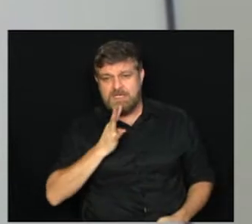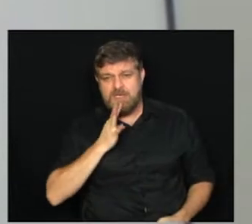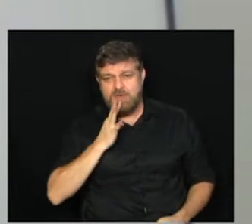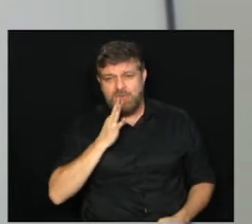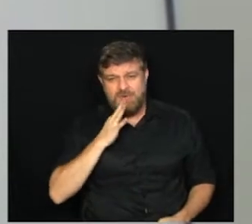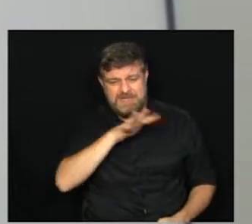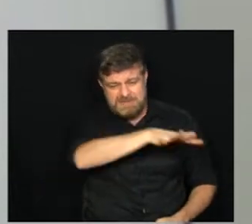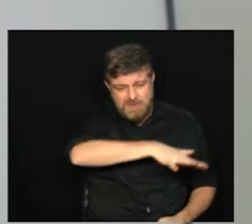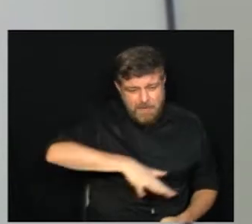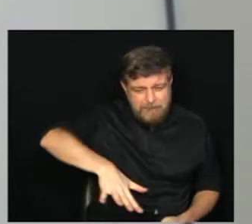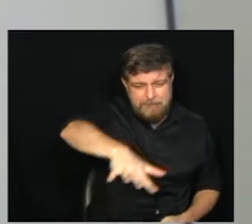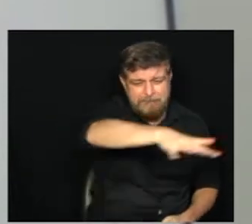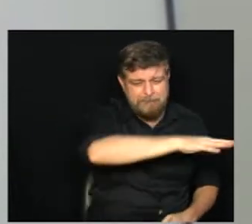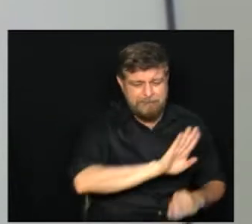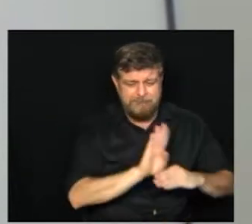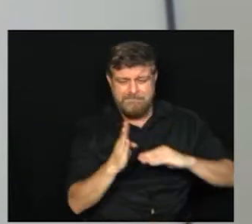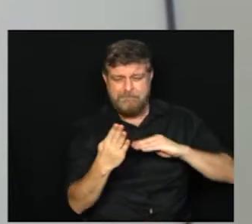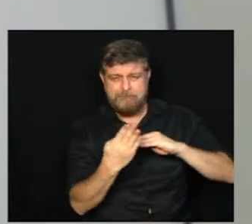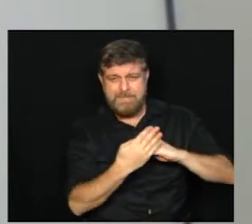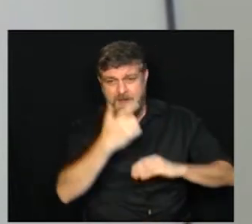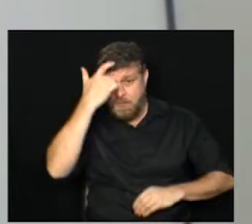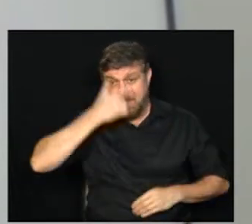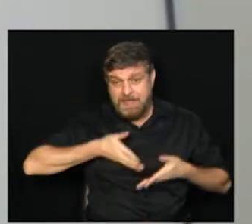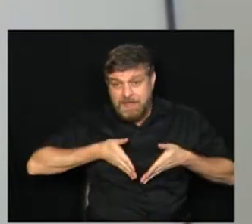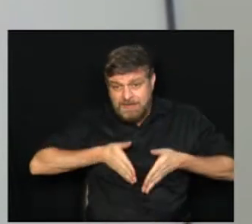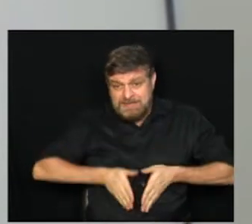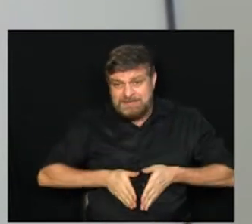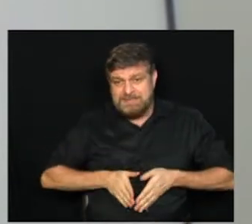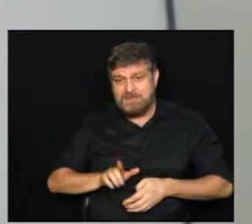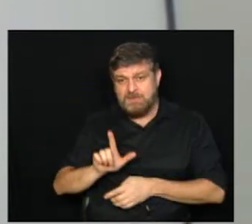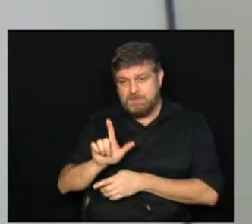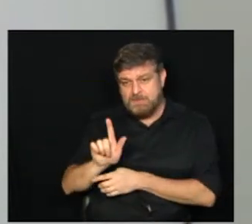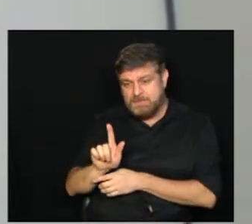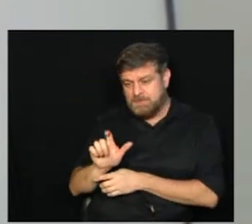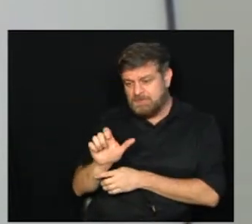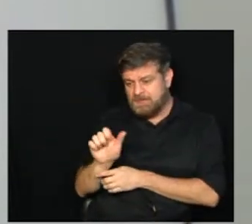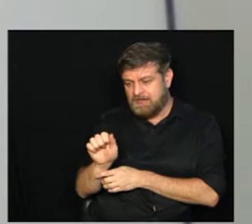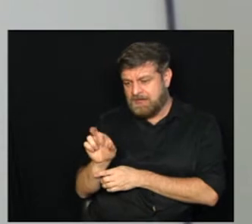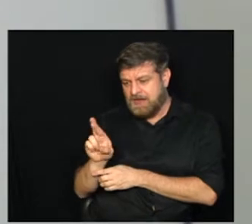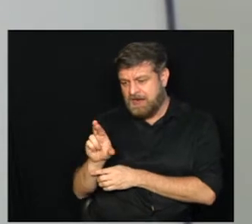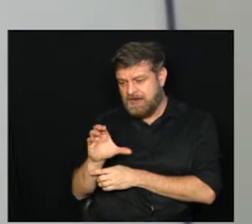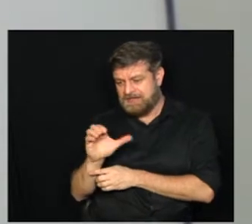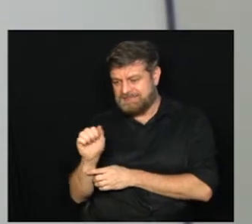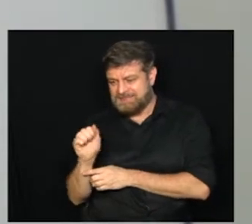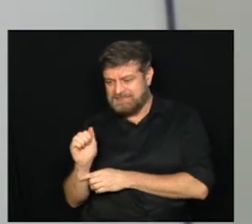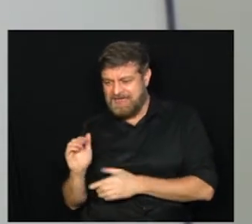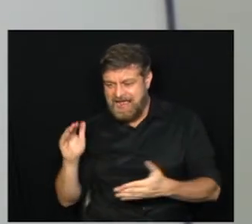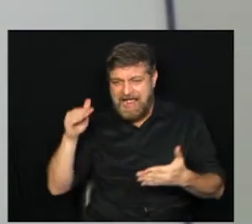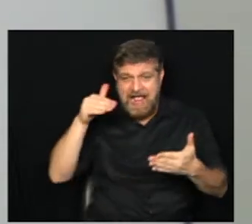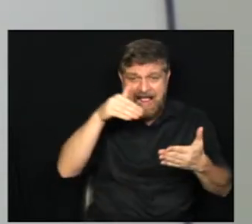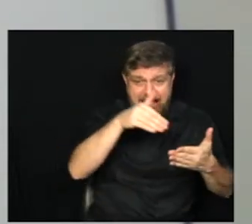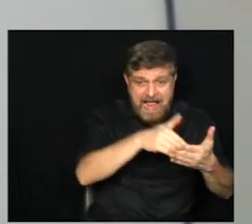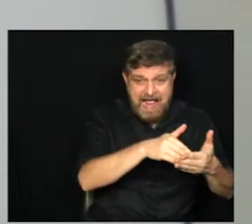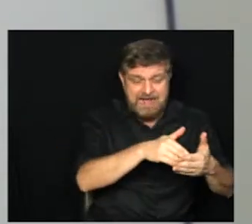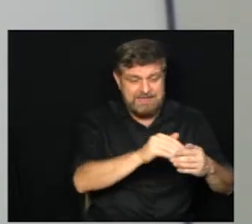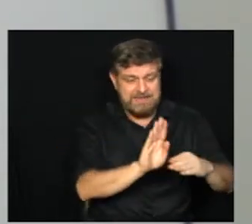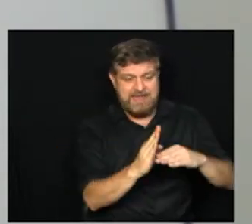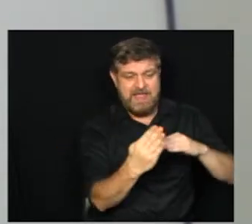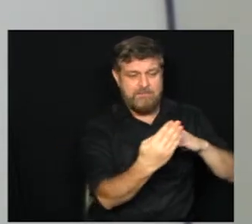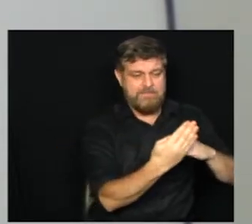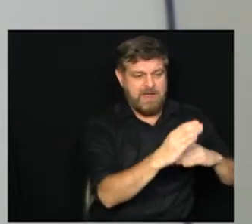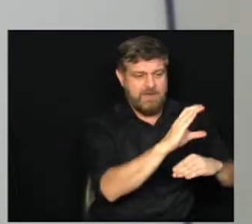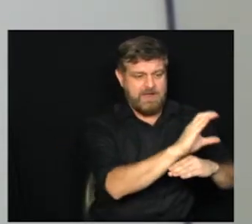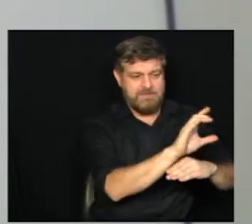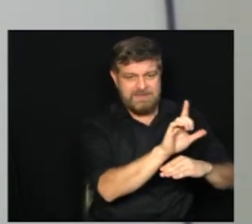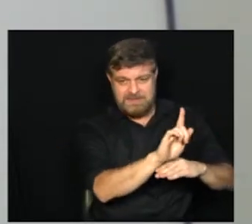onde eu nasci, até o Campina Grande. Minha mãe foi professora e diretora no